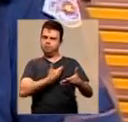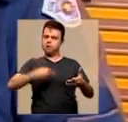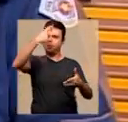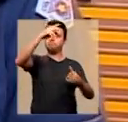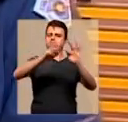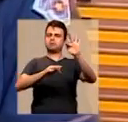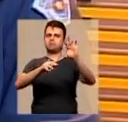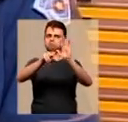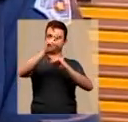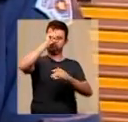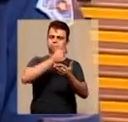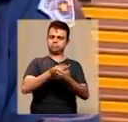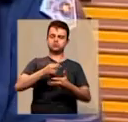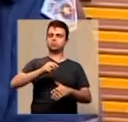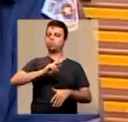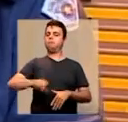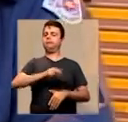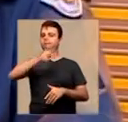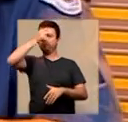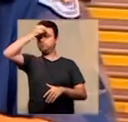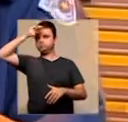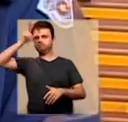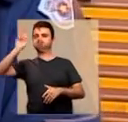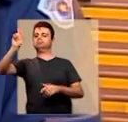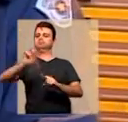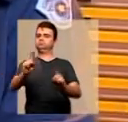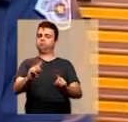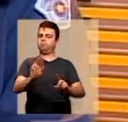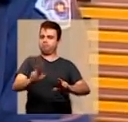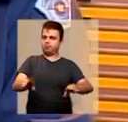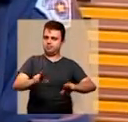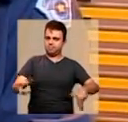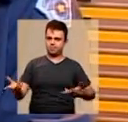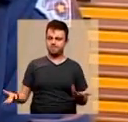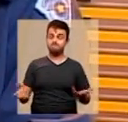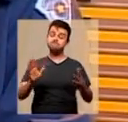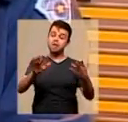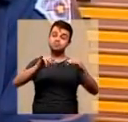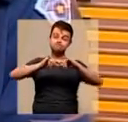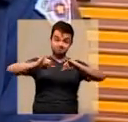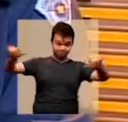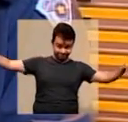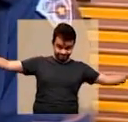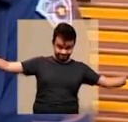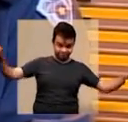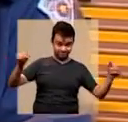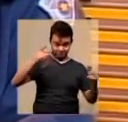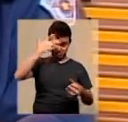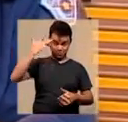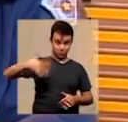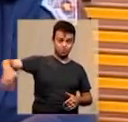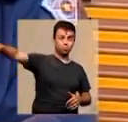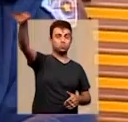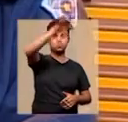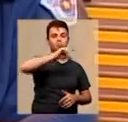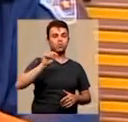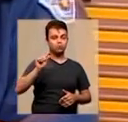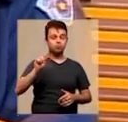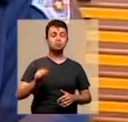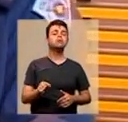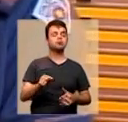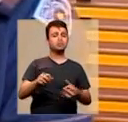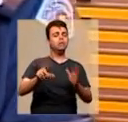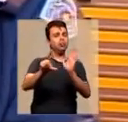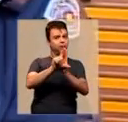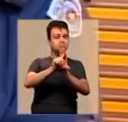ou estadual. Mas o que acontece para a grande notícia do pessoal, o